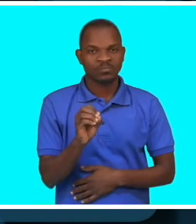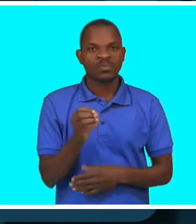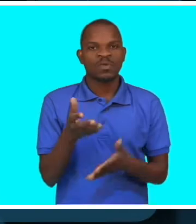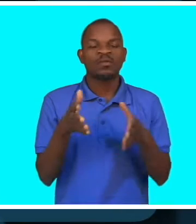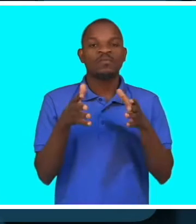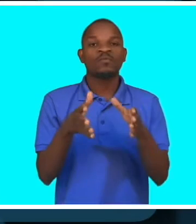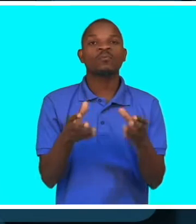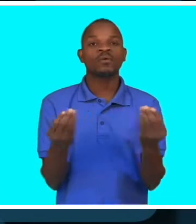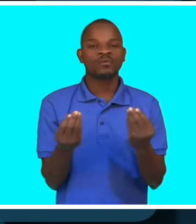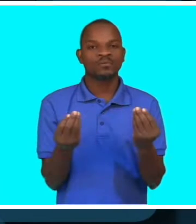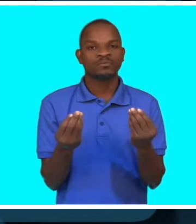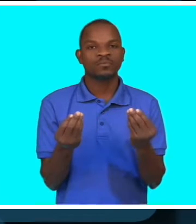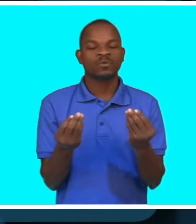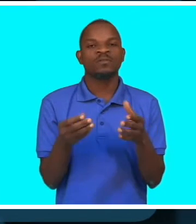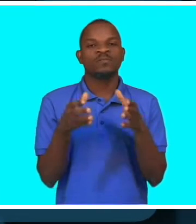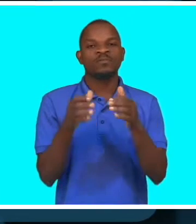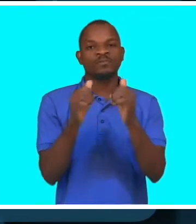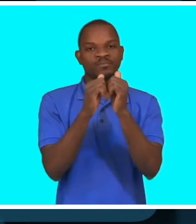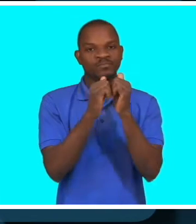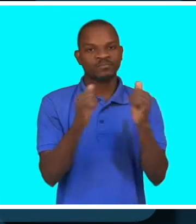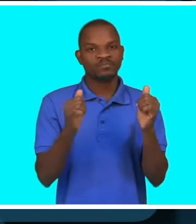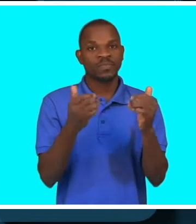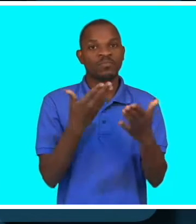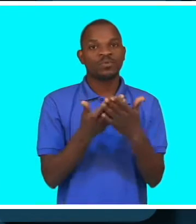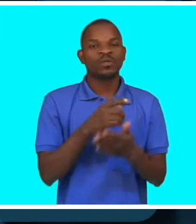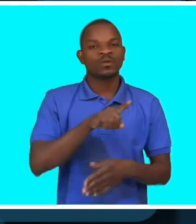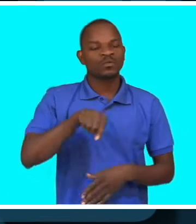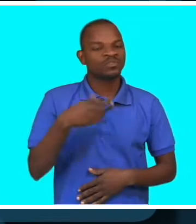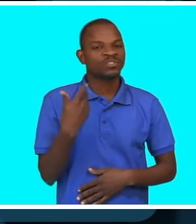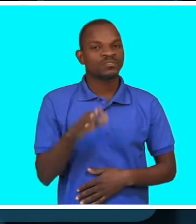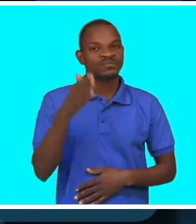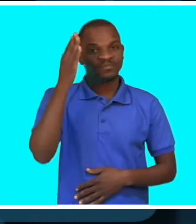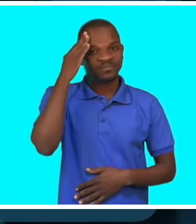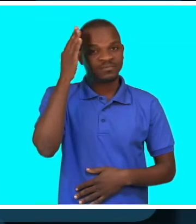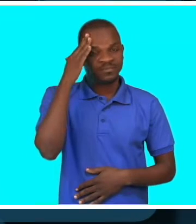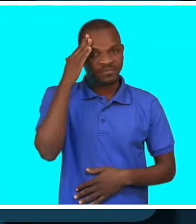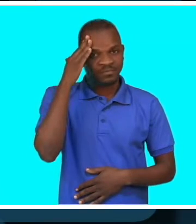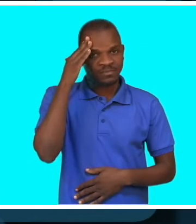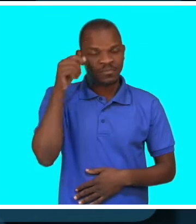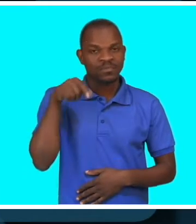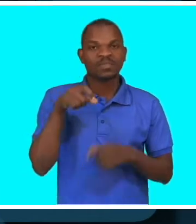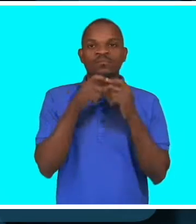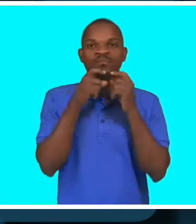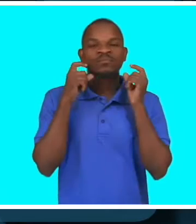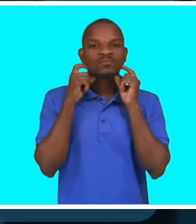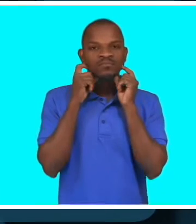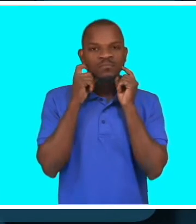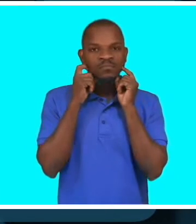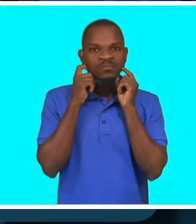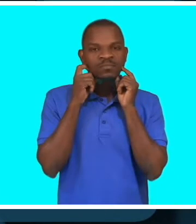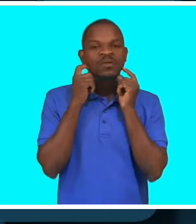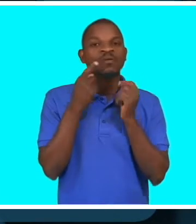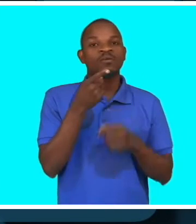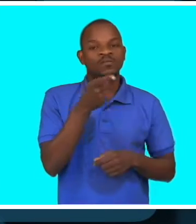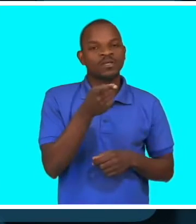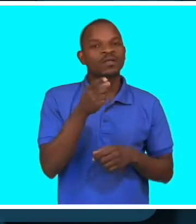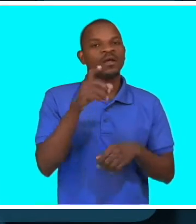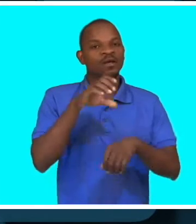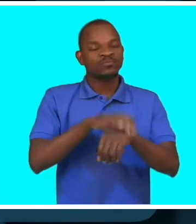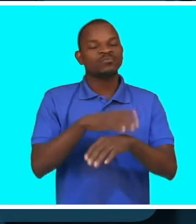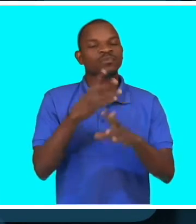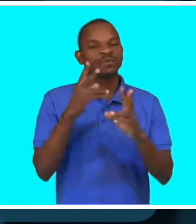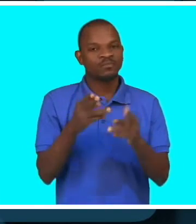de uma forma especial, porque sabemos, nós todos moçambicanos, você sabe disso,